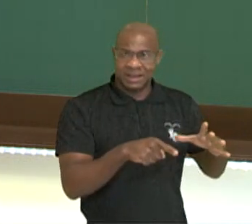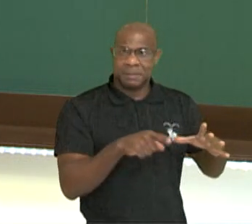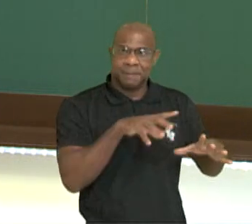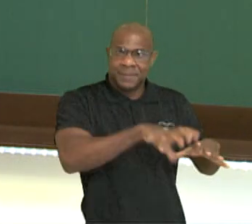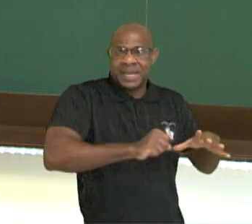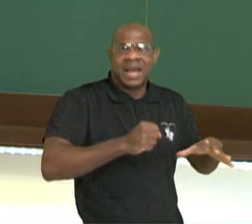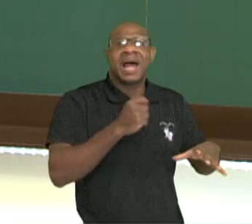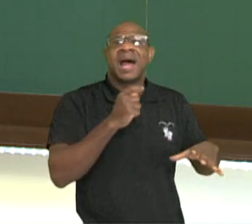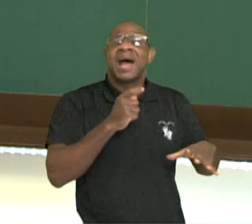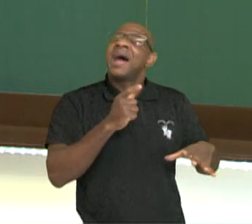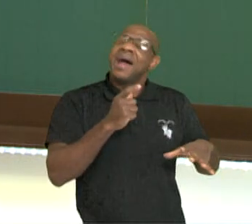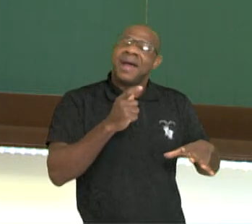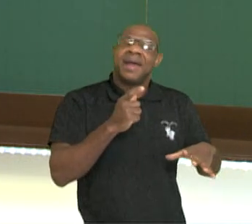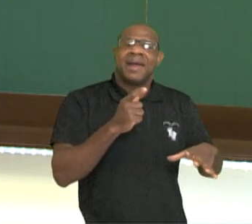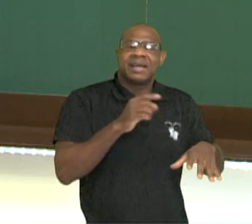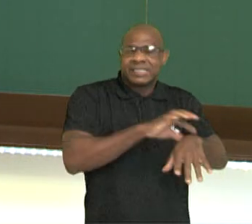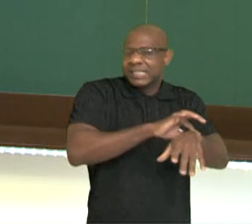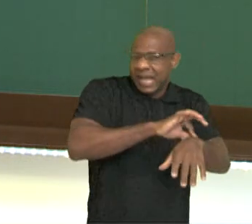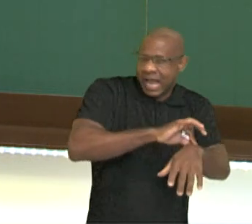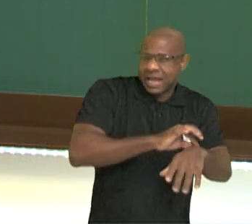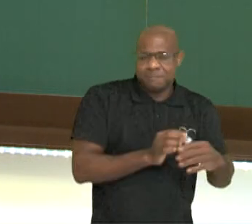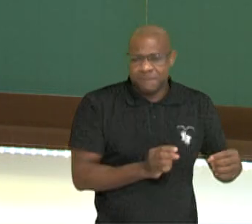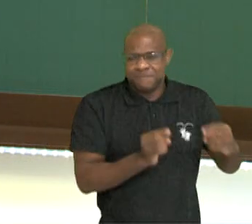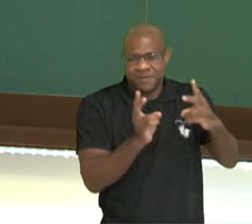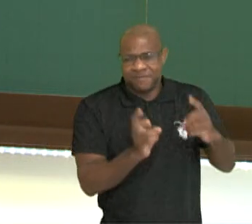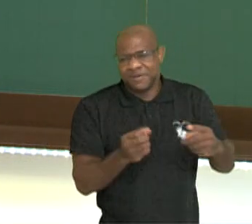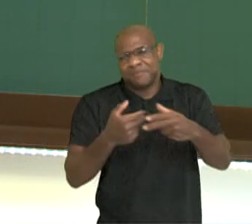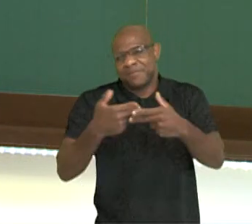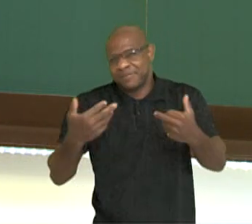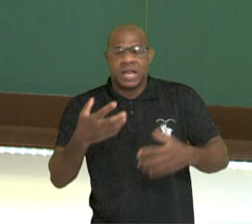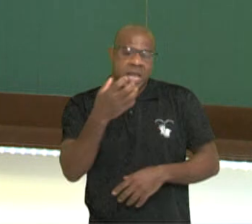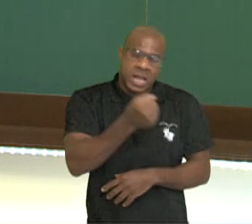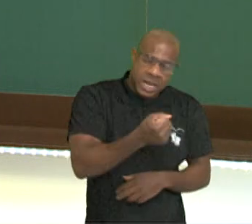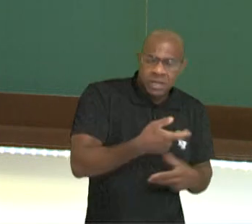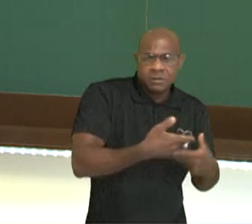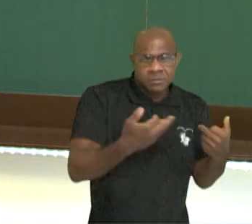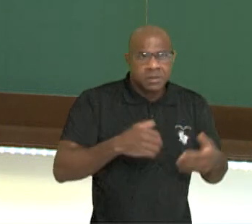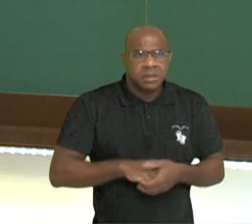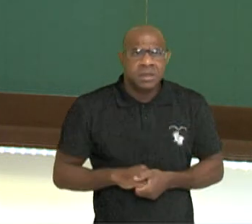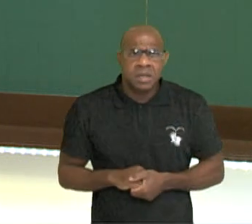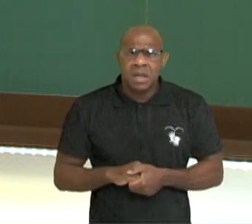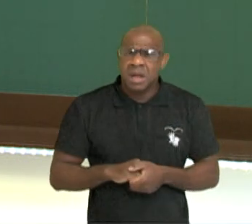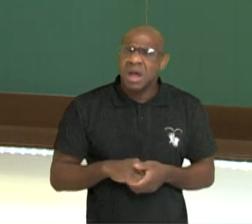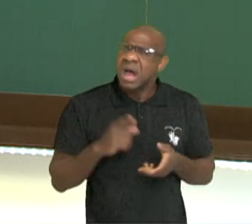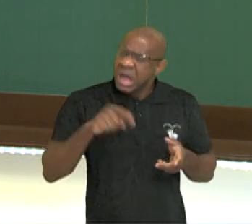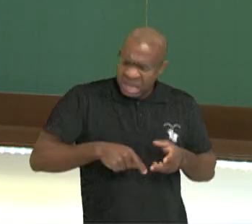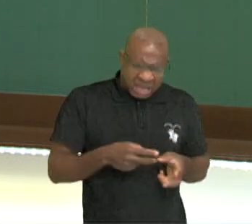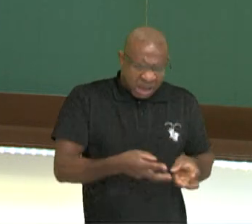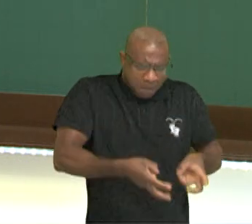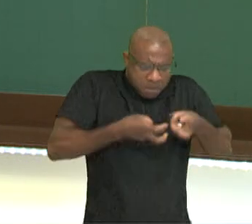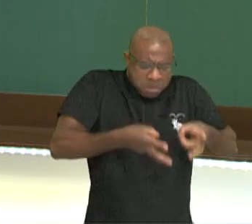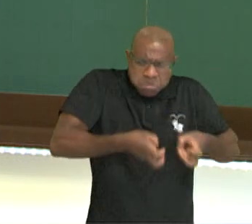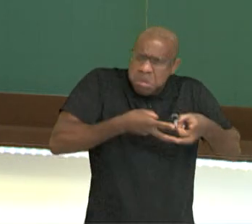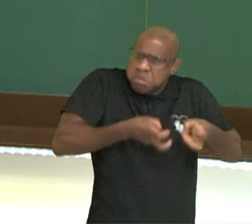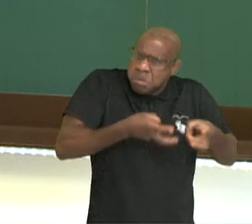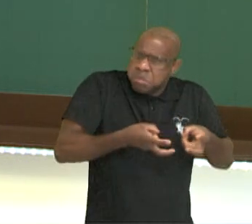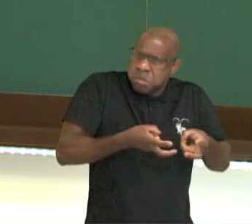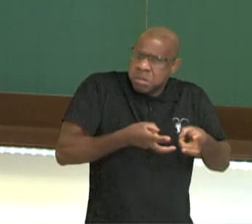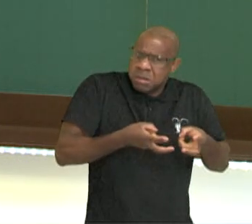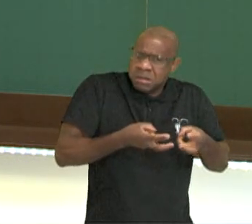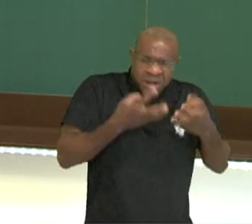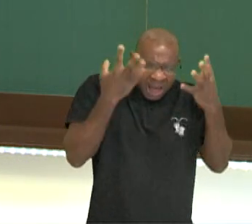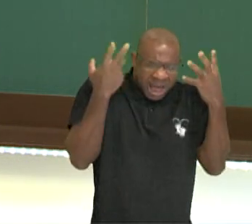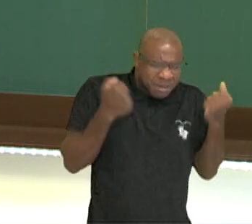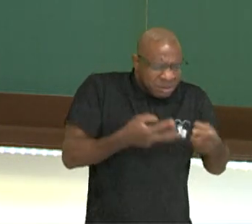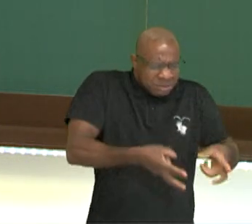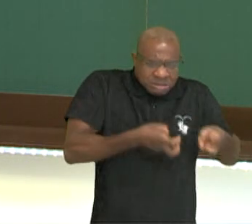retirada do leite. Será que essas duas atividades podem ser consideradas extrativismo? E você tinha que justificar se